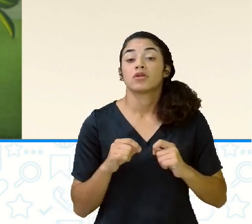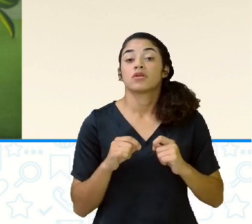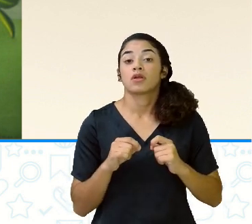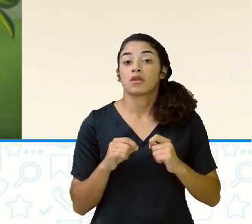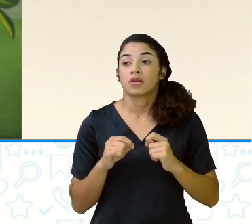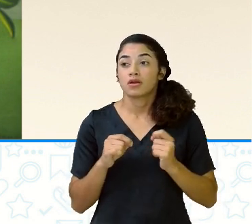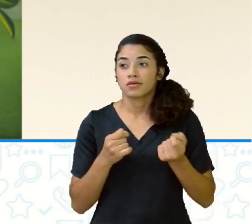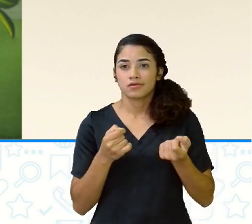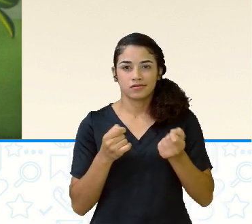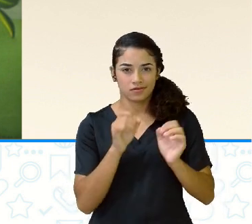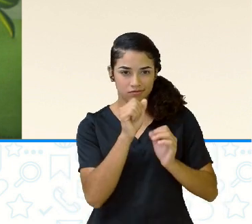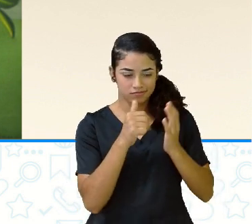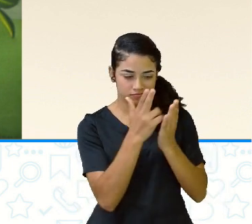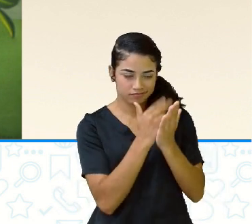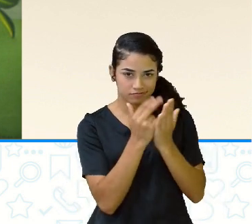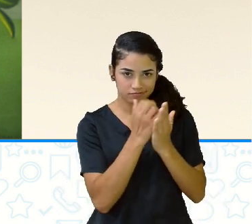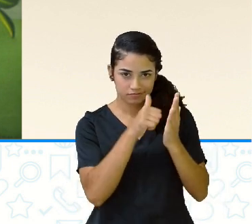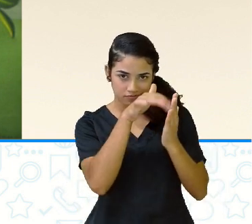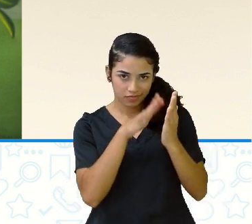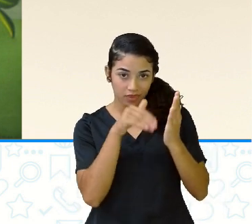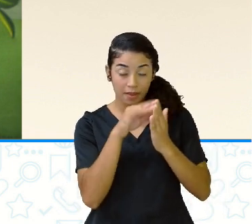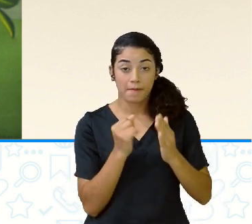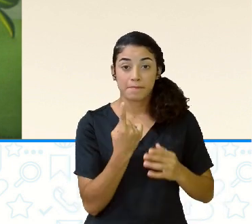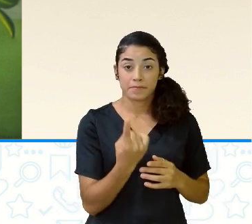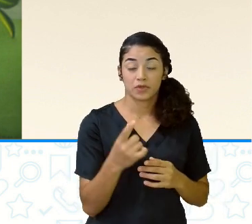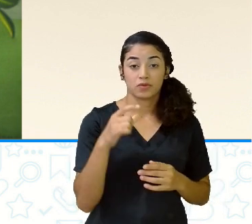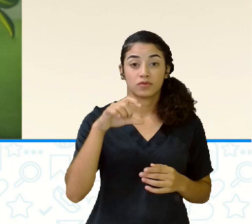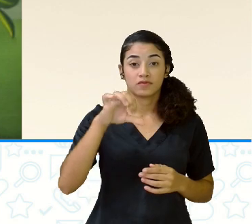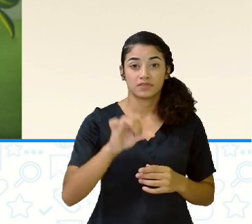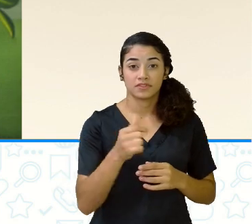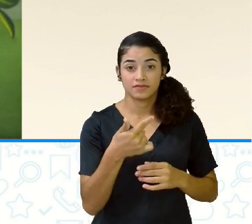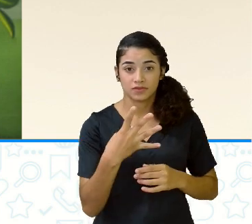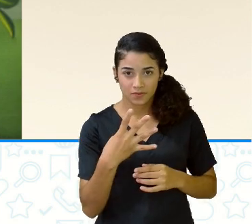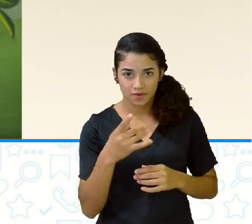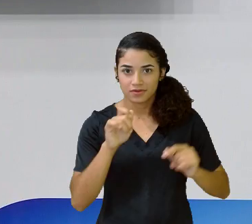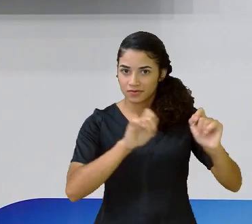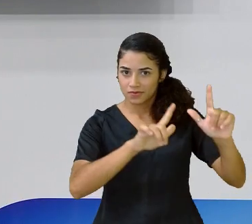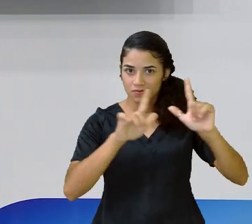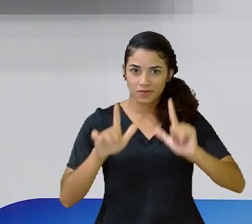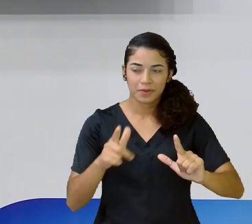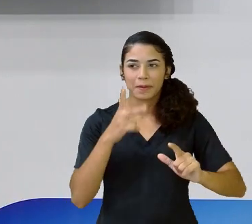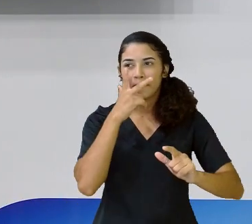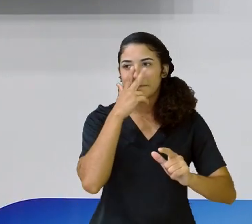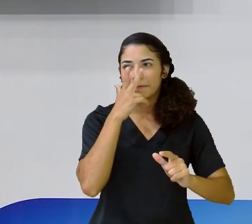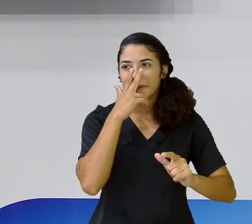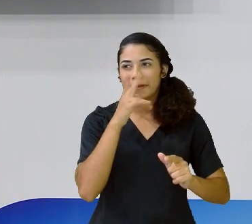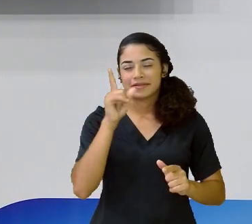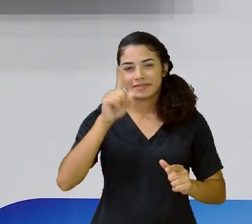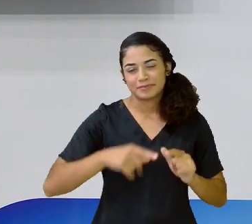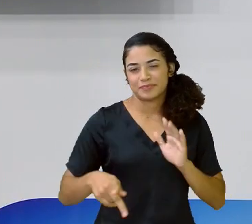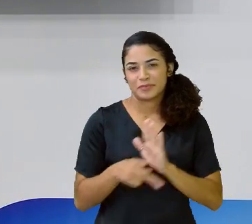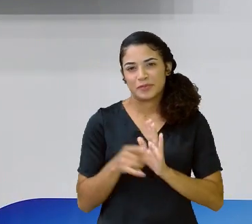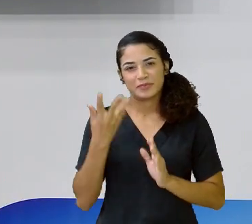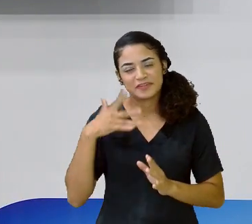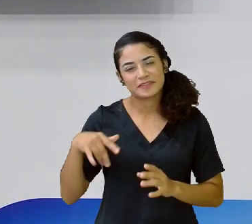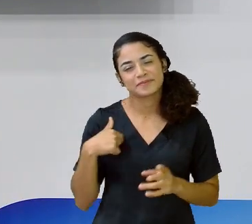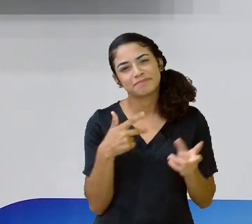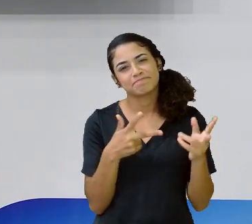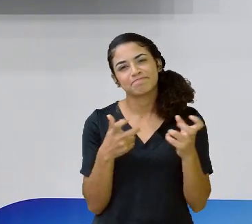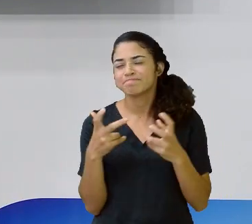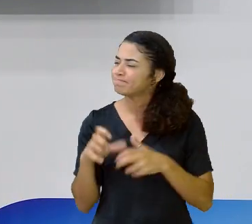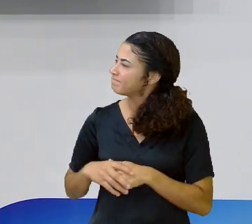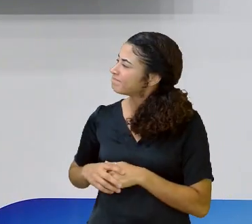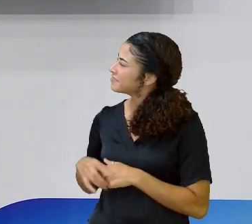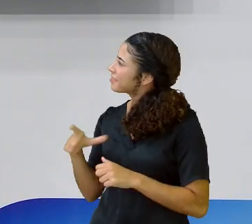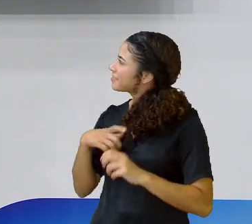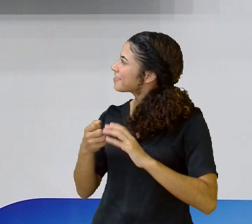ó, da Cuca, de 1924, esse quadro aqui, e parece ser um quadro bem infantil, se você parar para pensar, ele